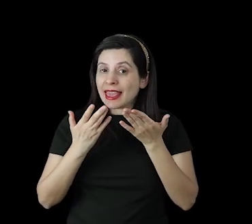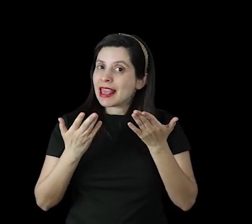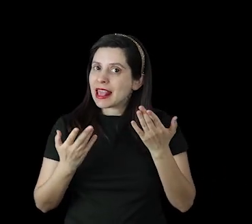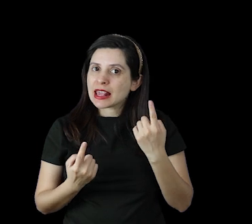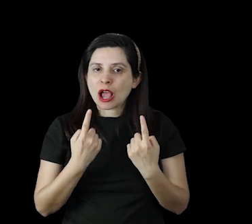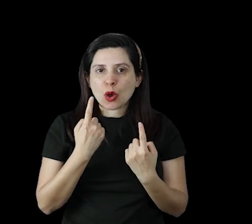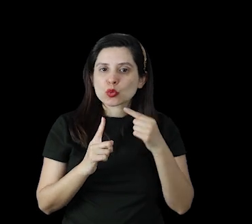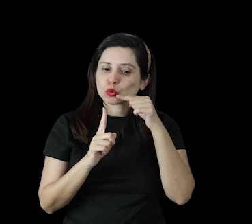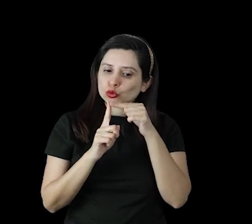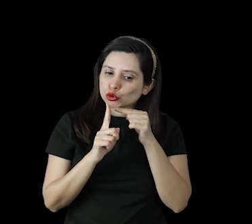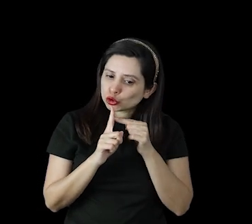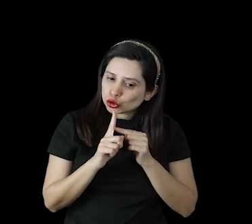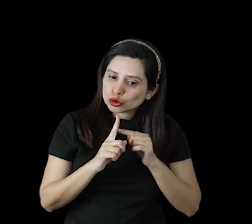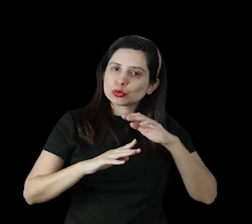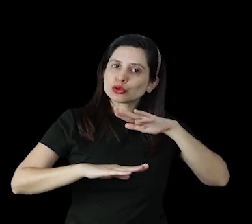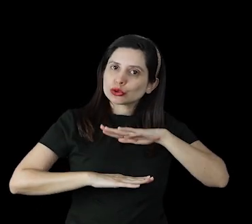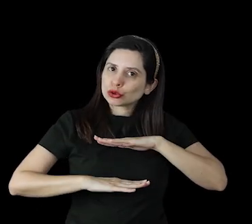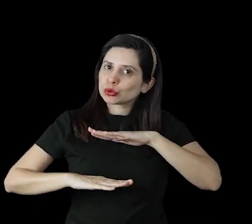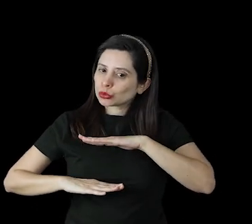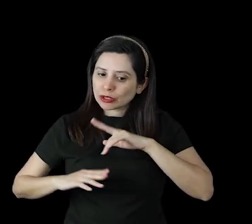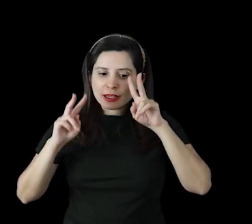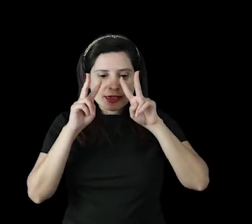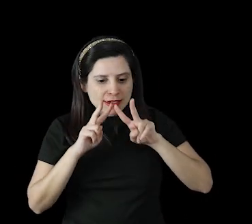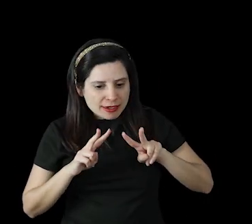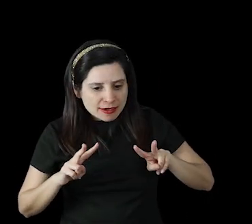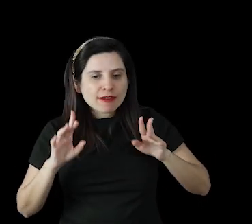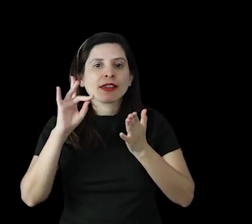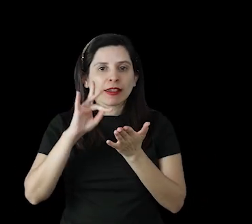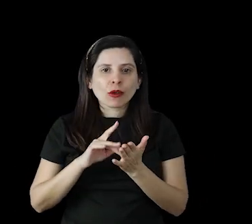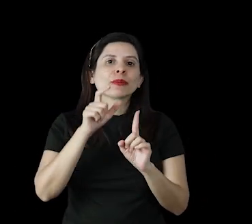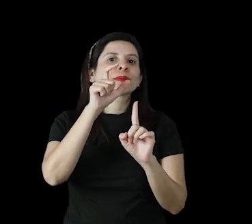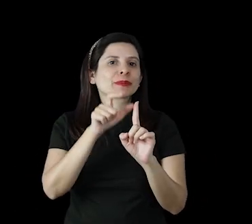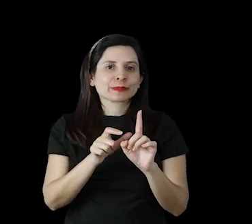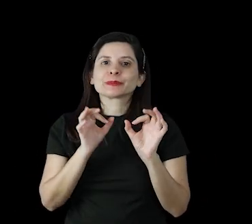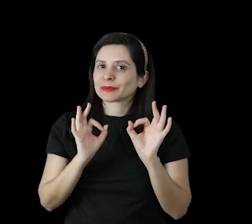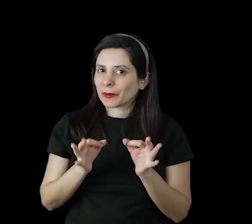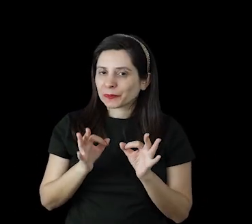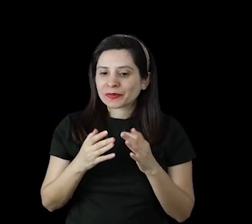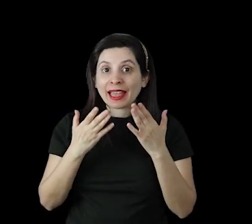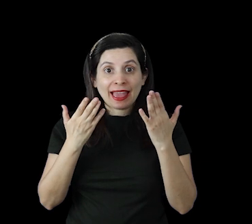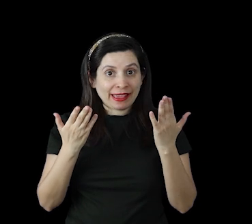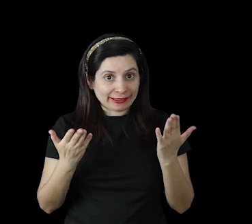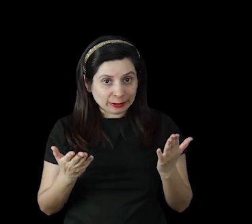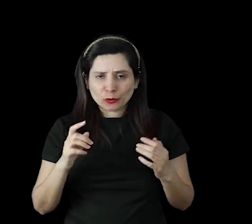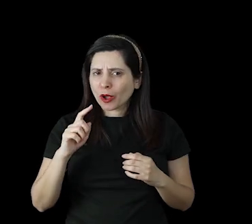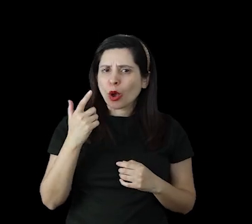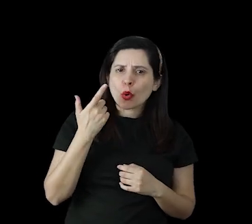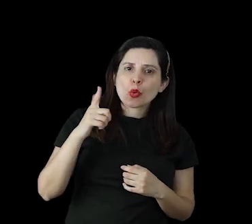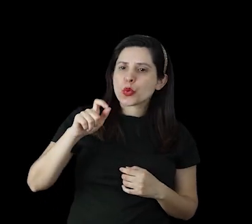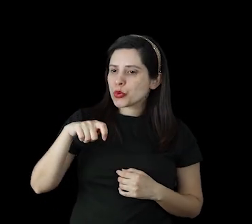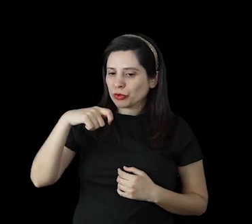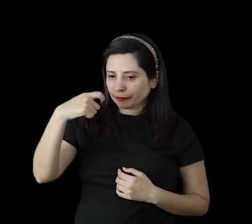em alguns tipos de situações que a gente vê realmente o personagem, né. E aí uma outra questão que também para